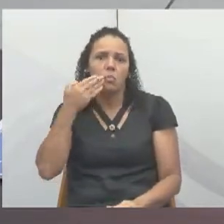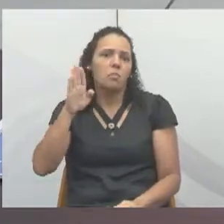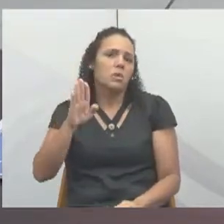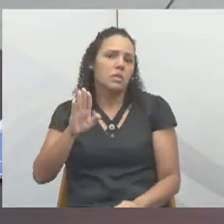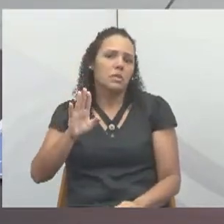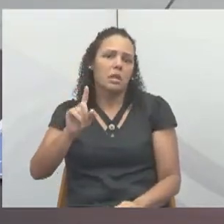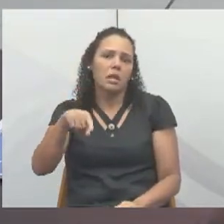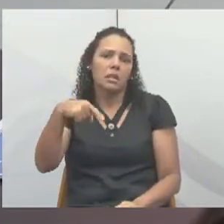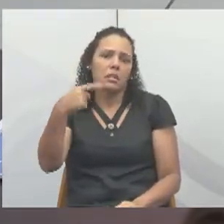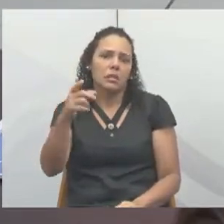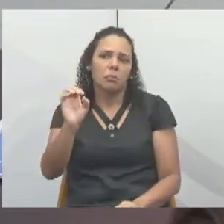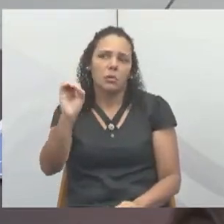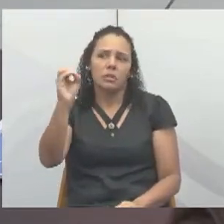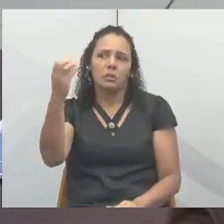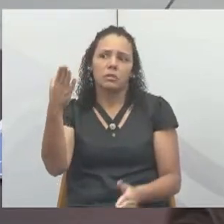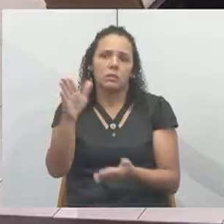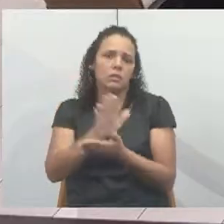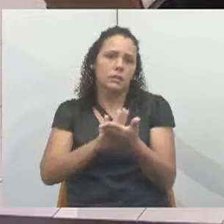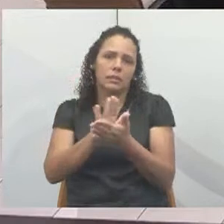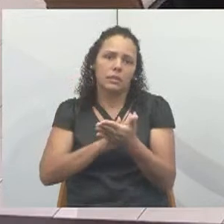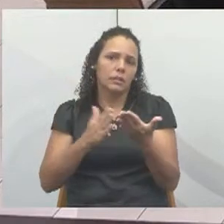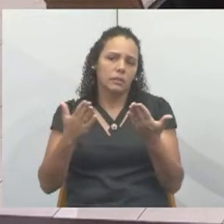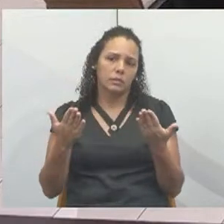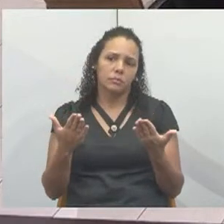cumprir depois, é meu pensamento.